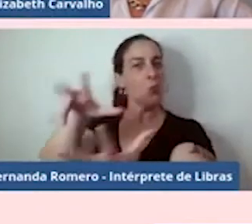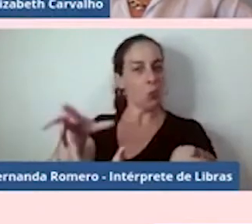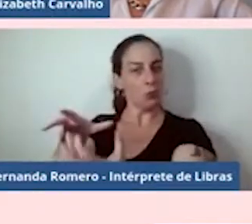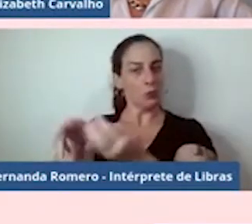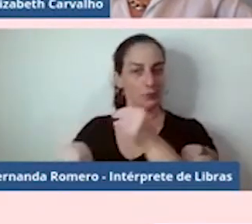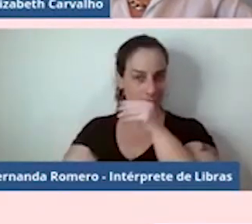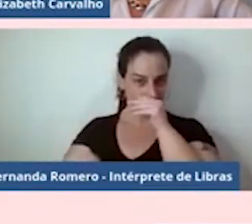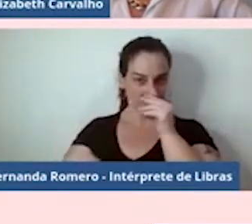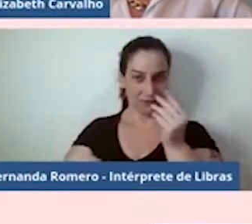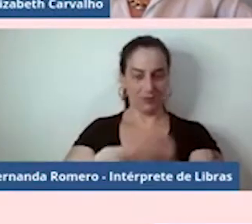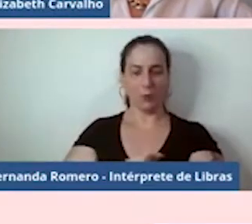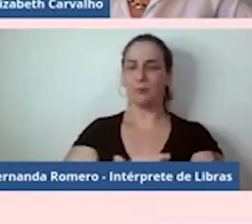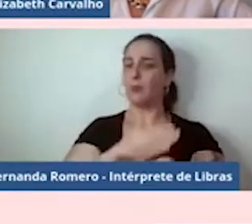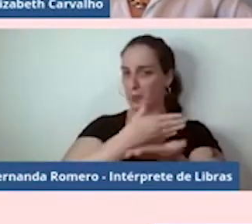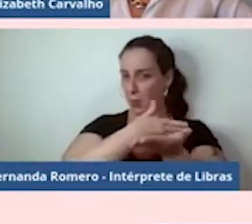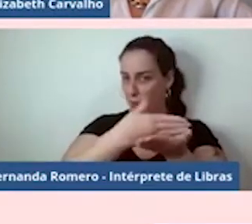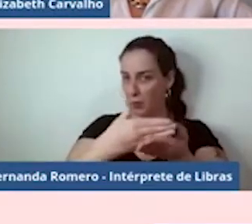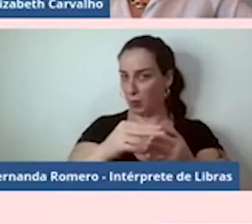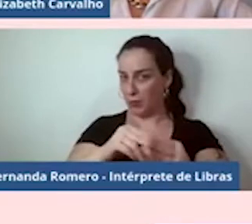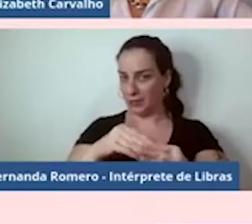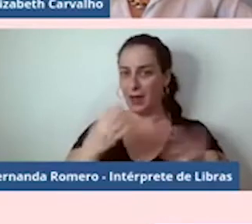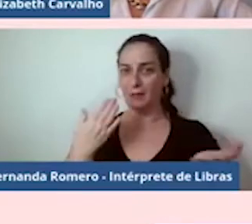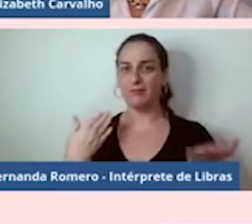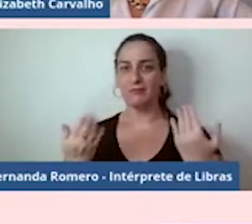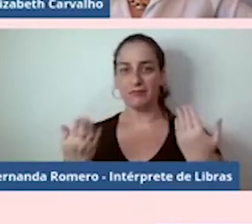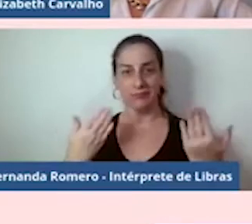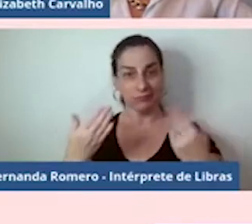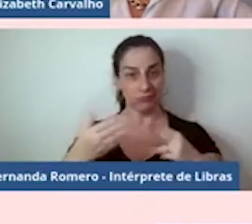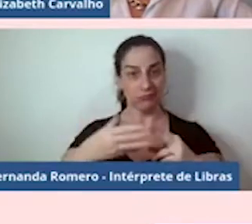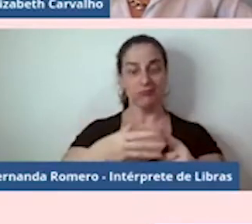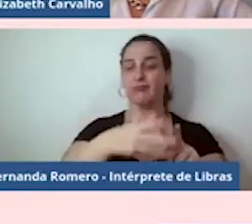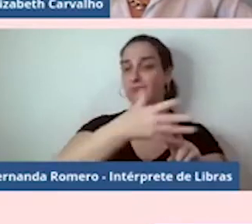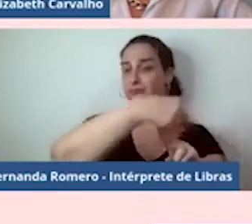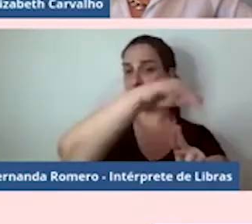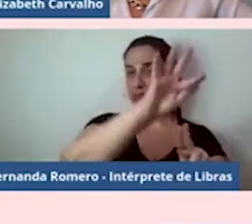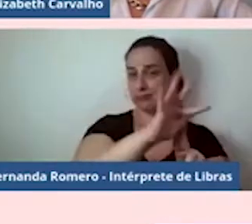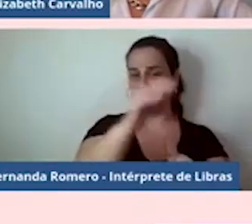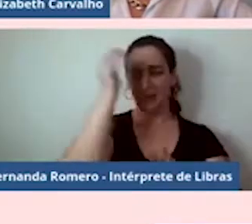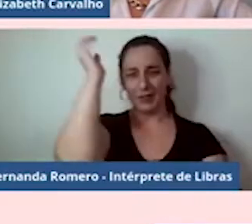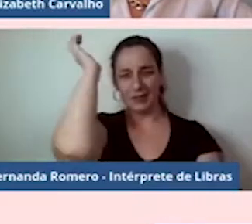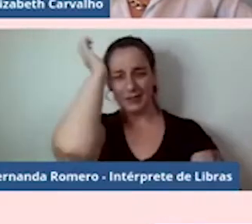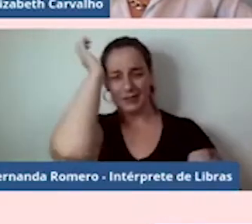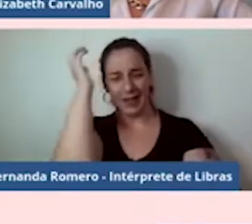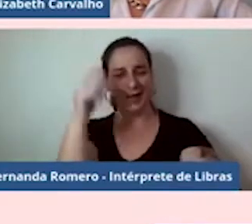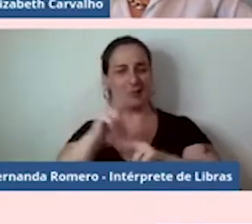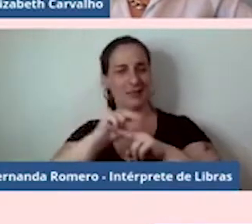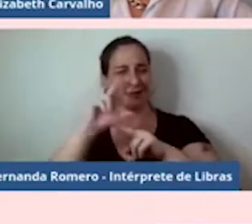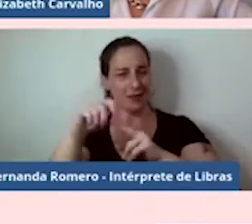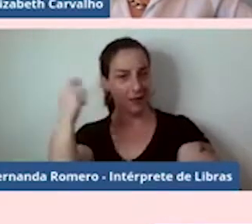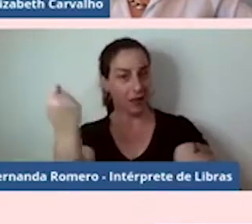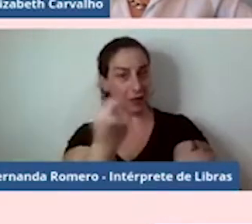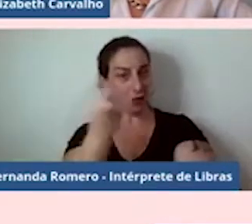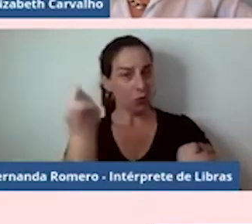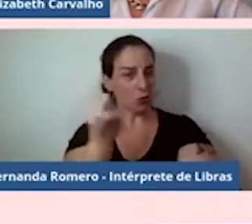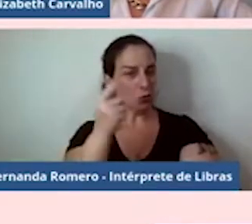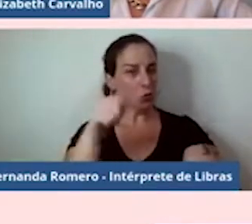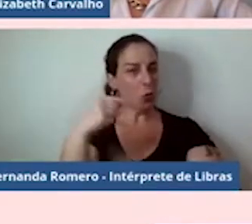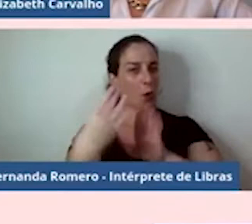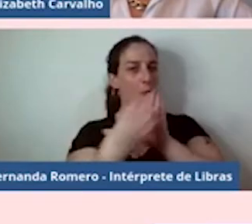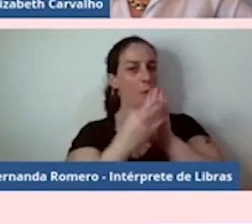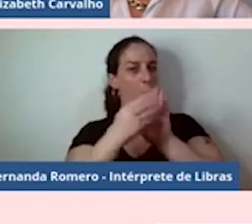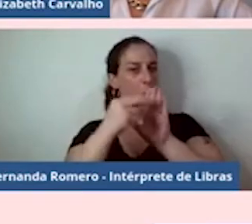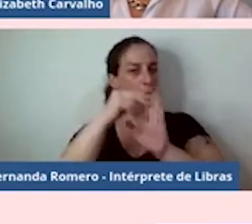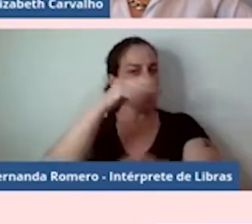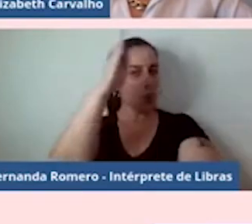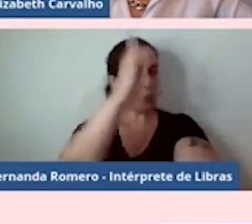então, esse nosso bate-papo, o Sistema FEComércio SESC SENAC RS é destaque no país pelas